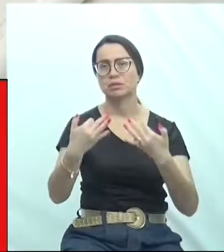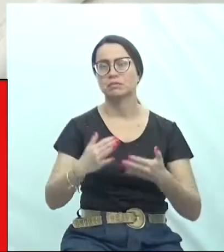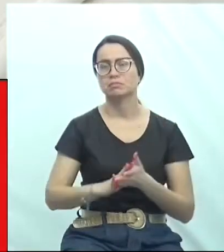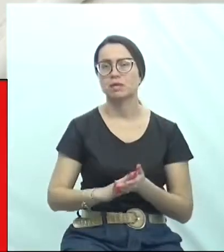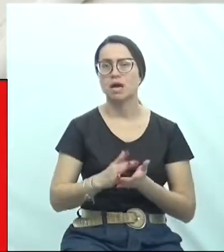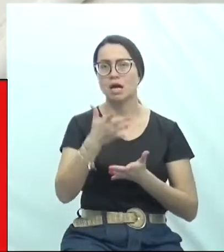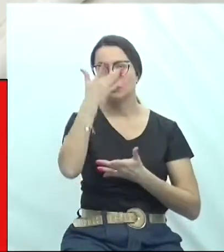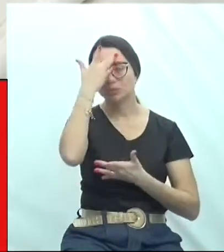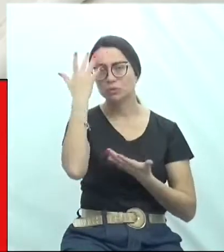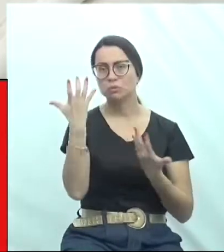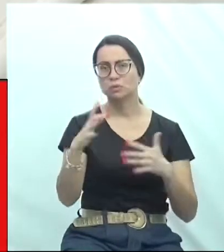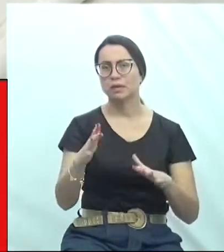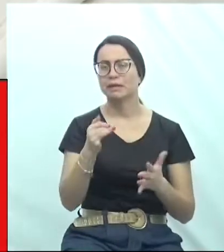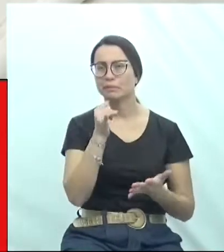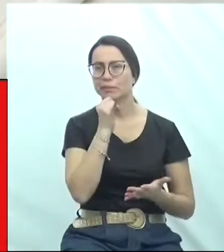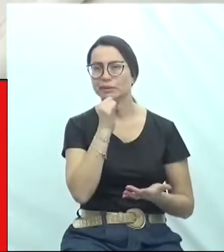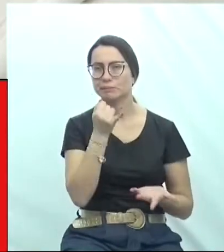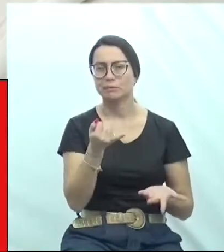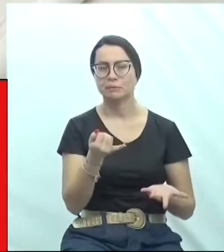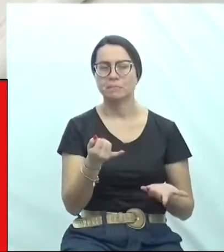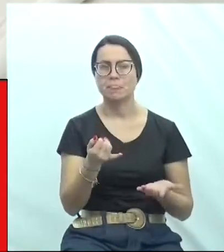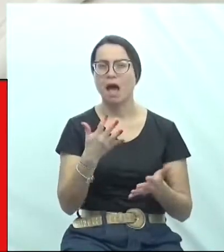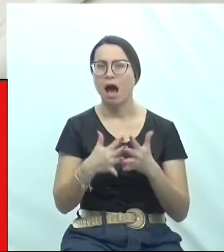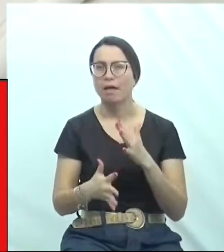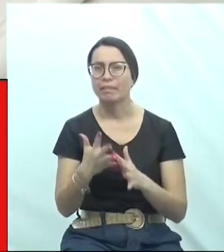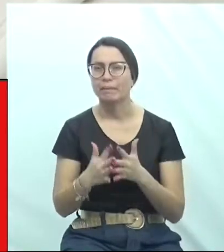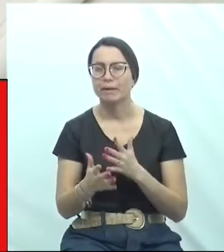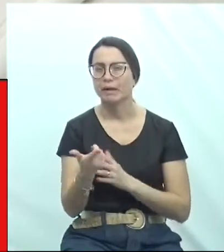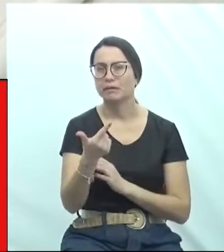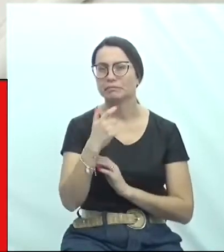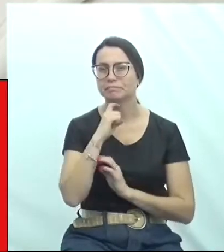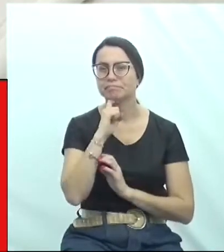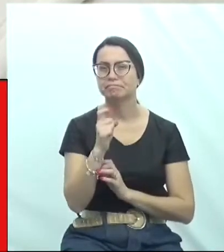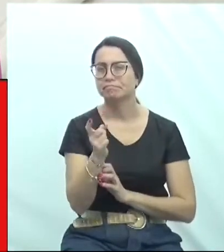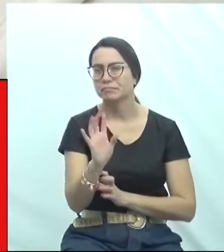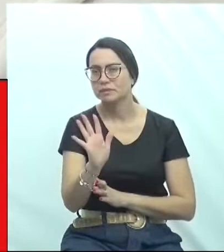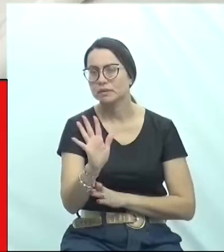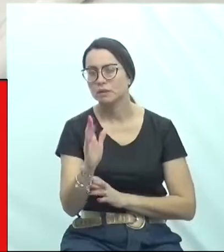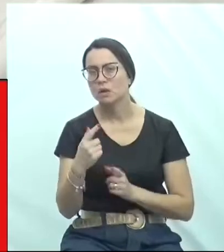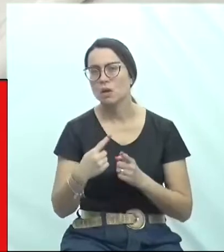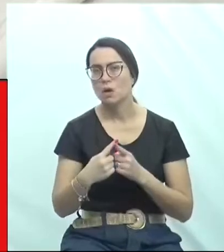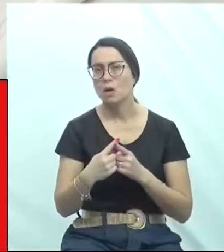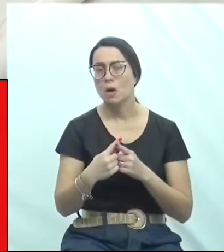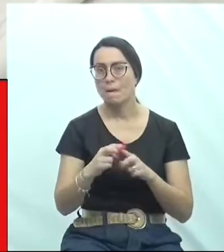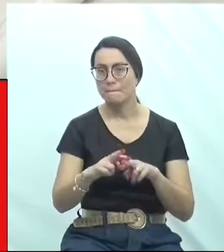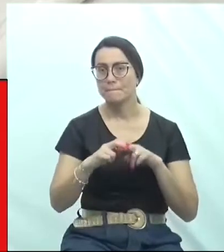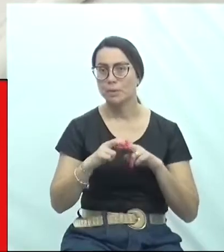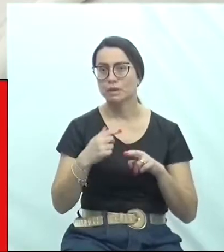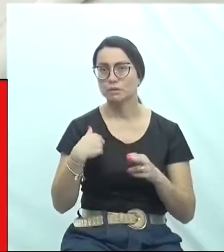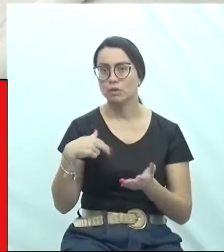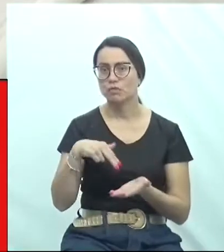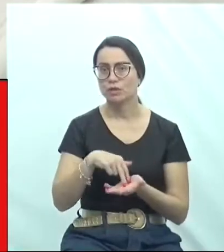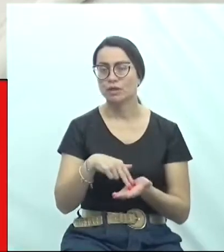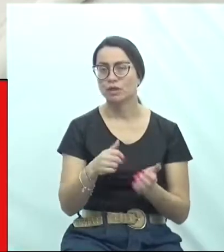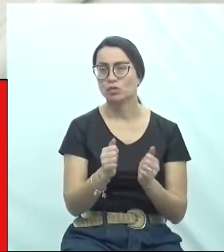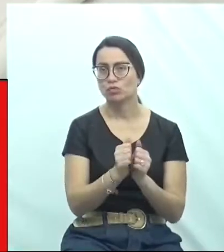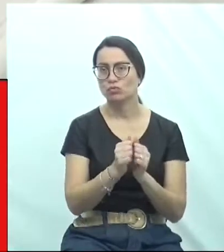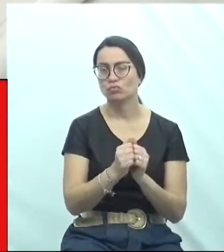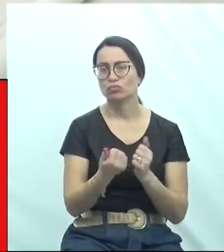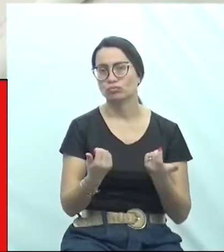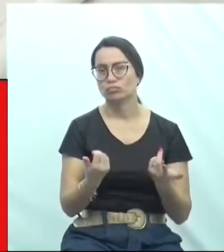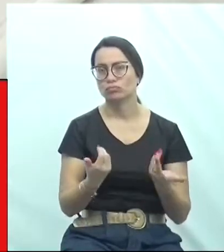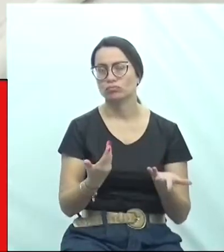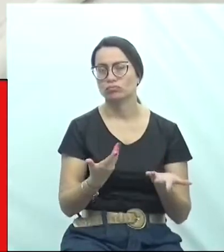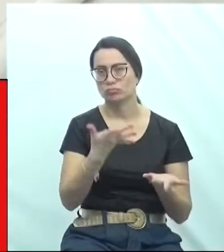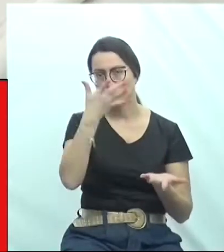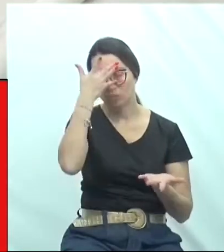ninguém. E por isso que eu trouxe aqui com vocês, nós temos duas questões